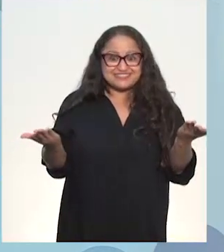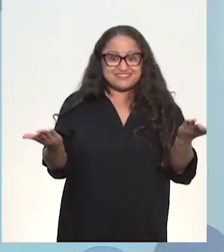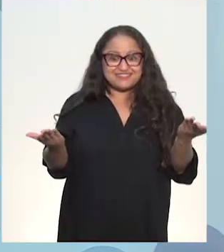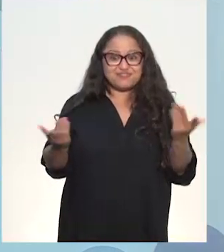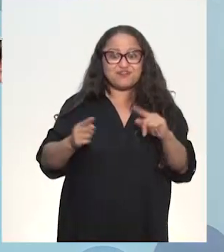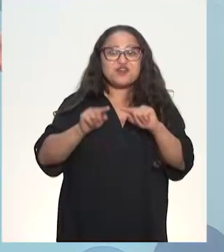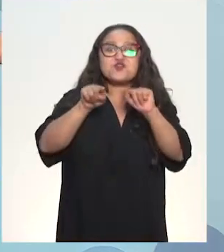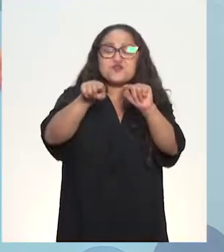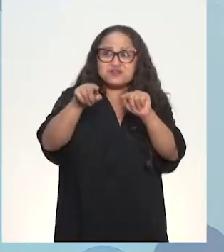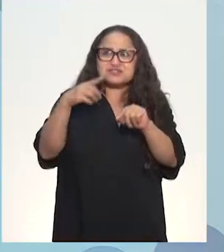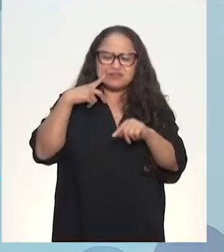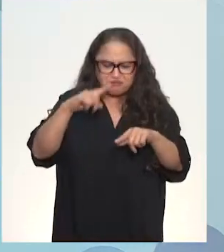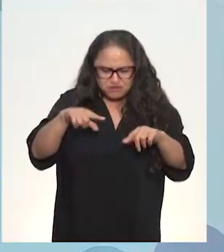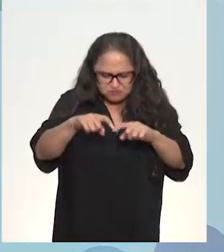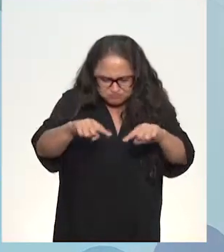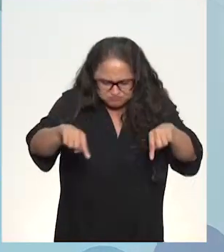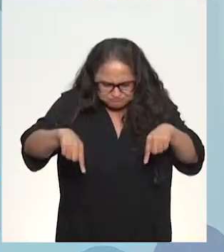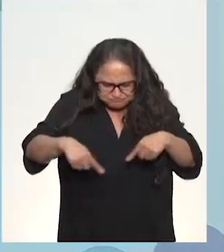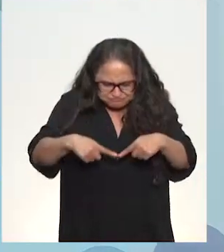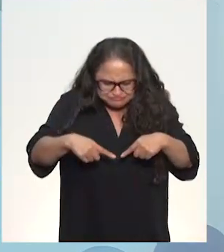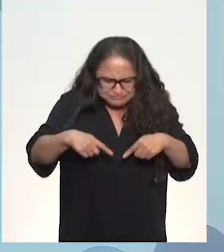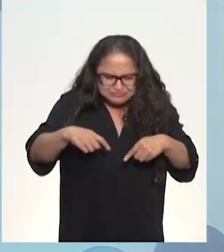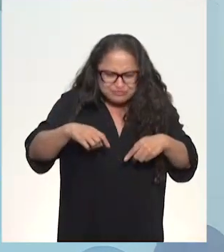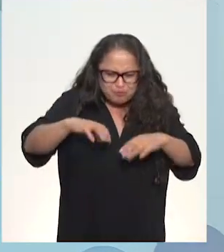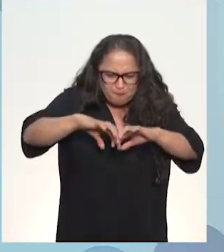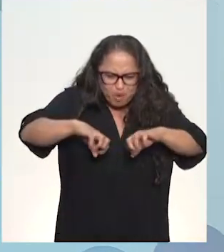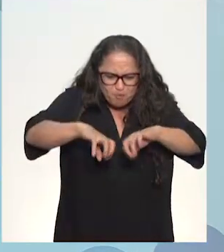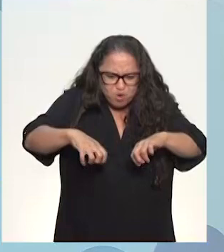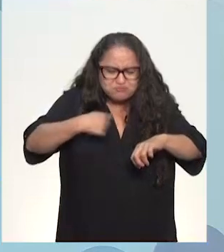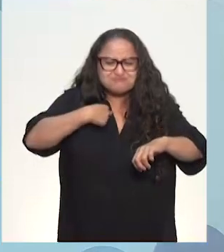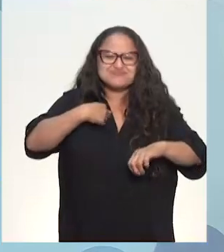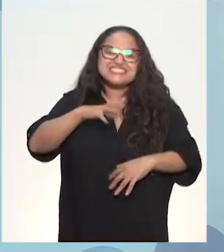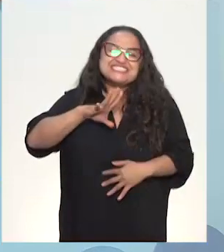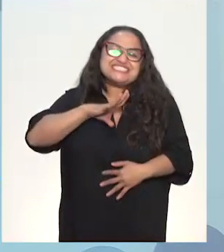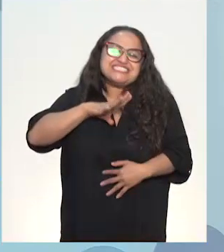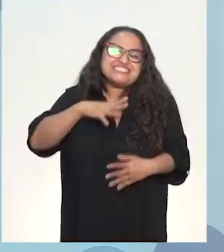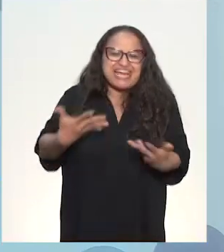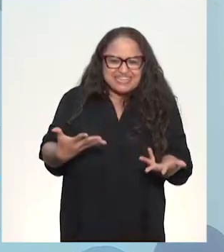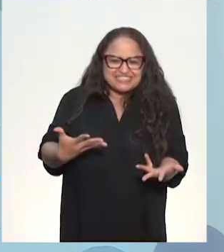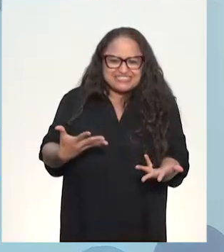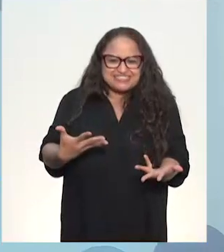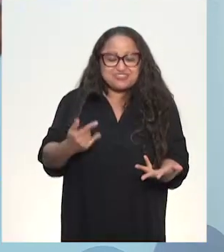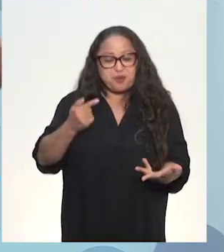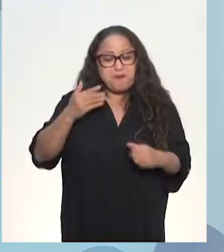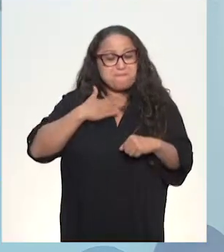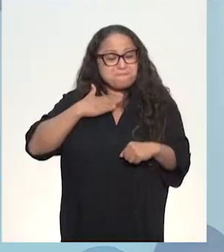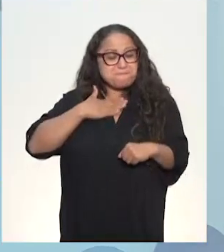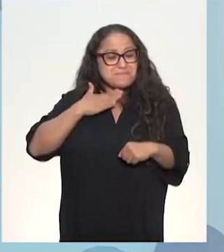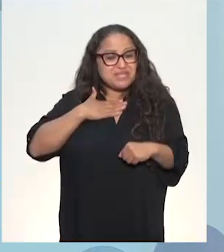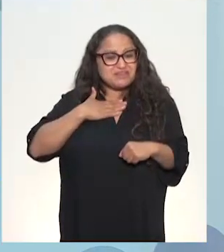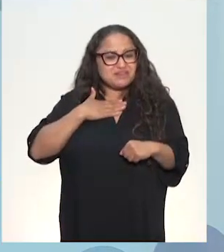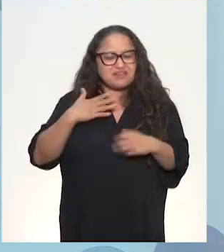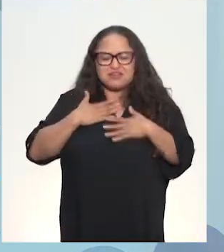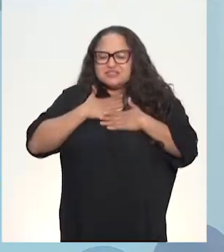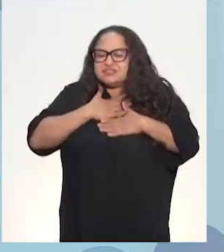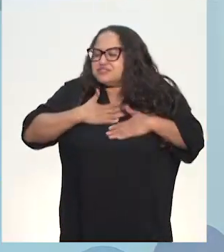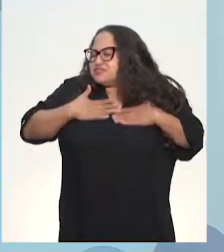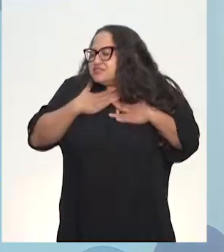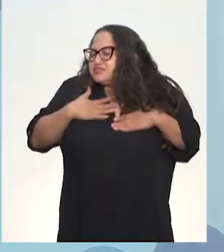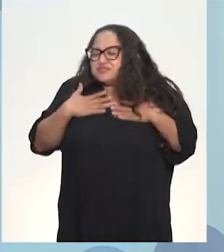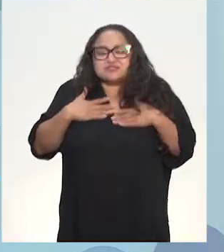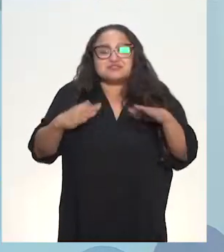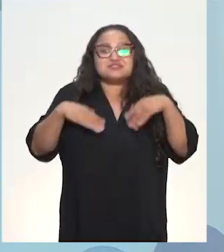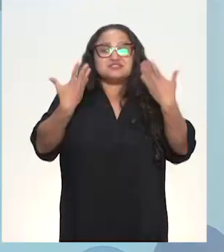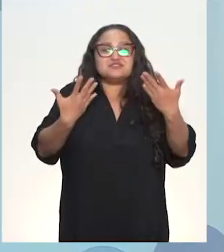você vê aquele buraco na rua e fala assim, puxa vida, é a minha cidade, é o buraco da minha rua, eu gosto disso, e aí você